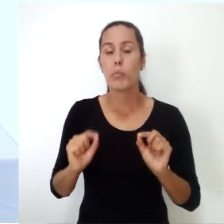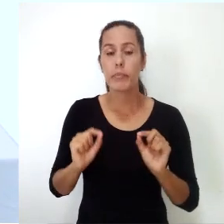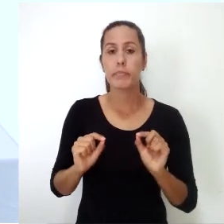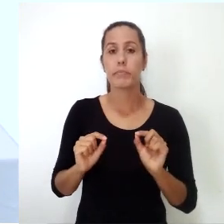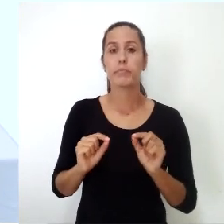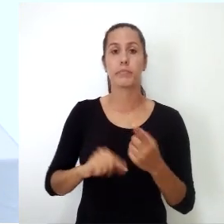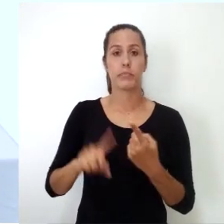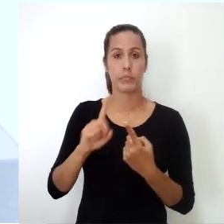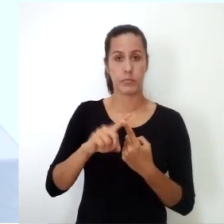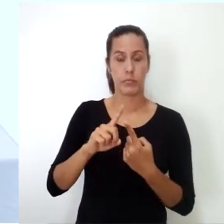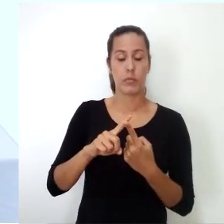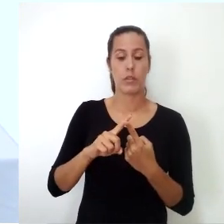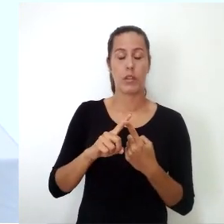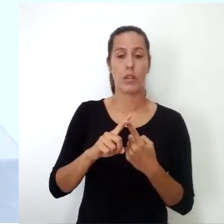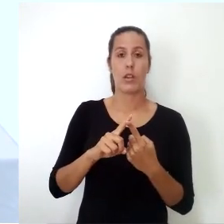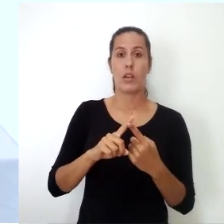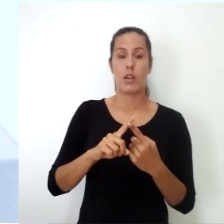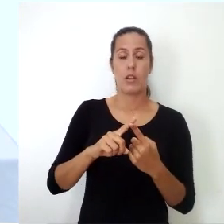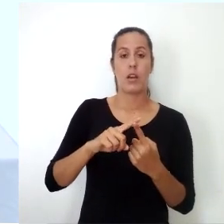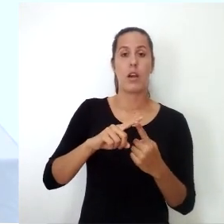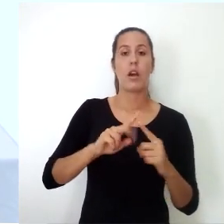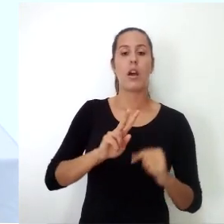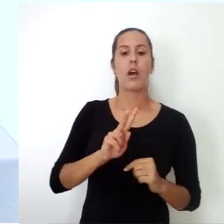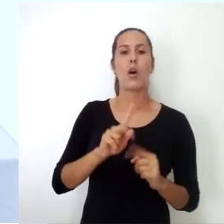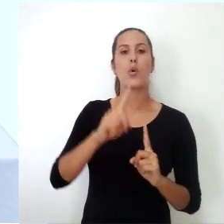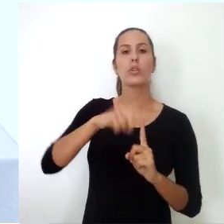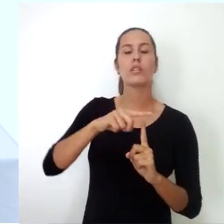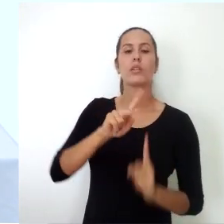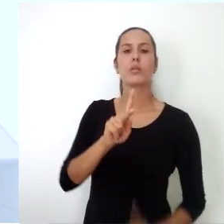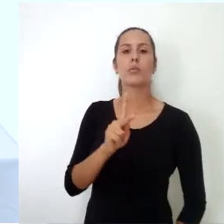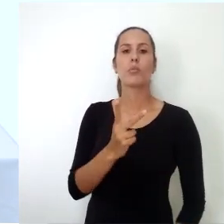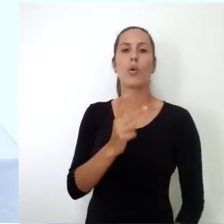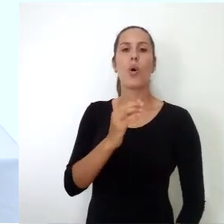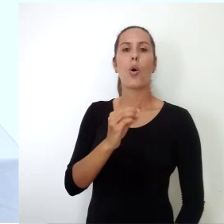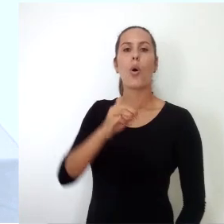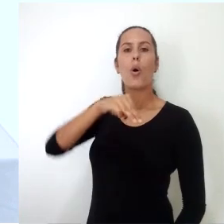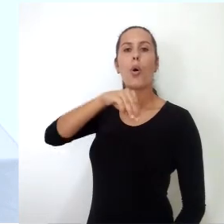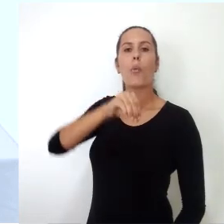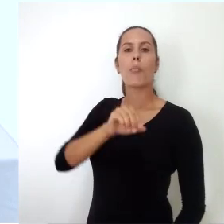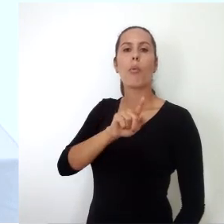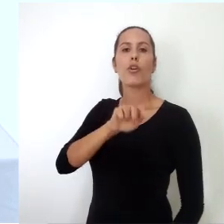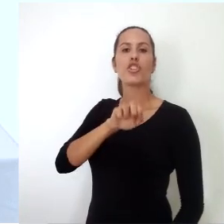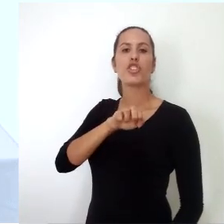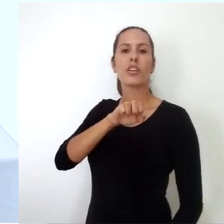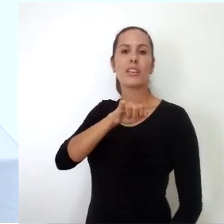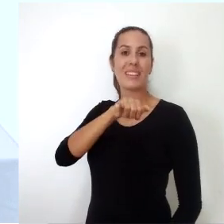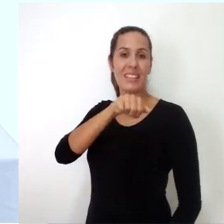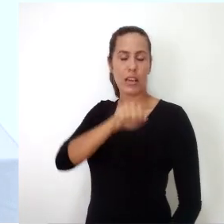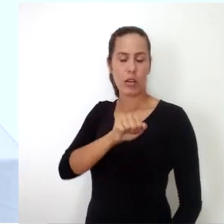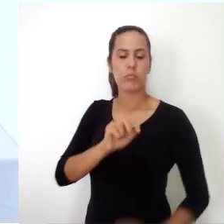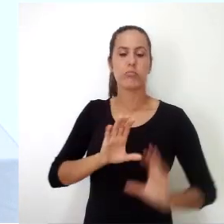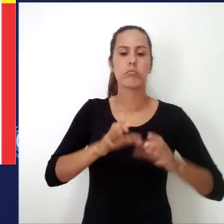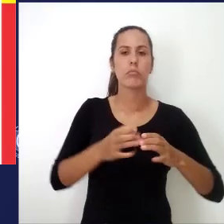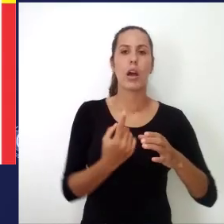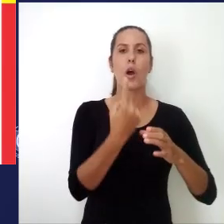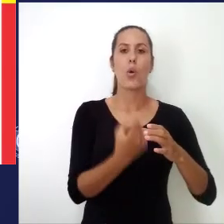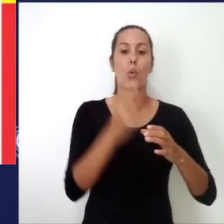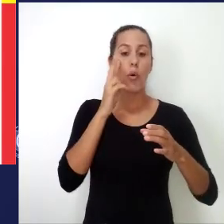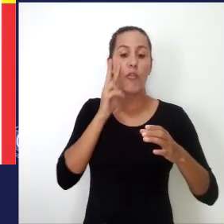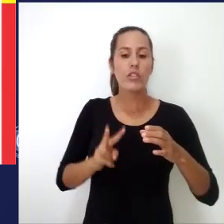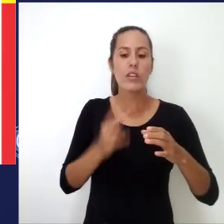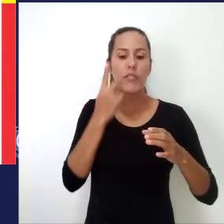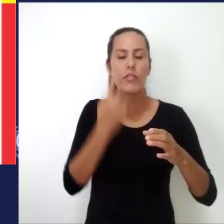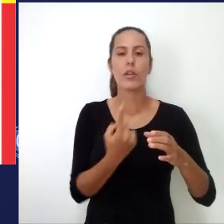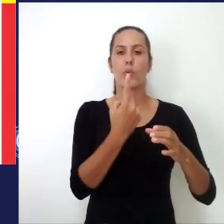mistura que é a mistura homogênea, onde você vê apenas uma única fase. Observe aí na telinha. Olha